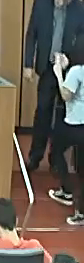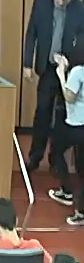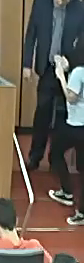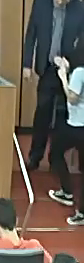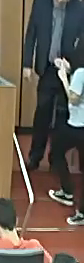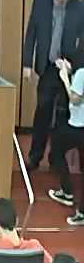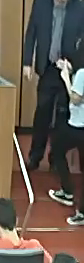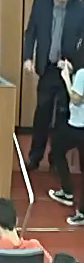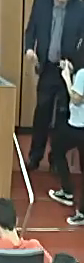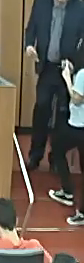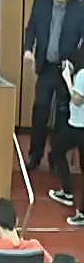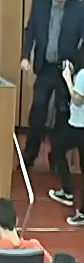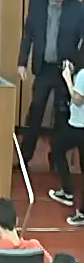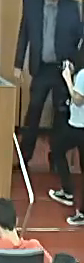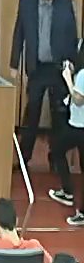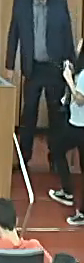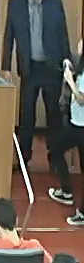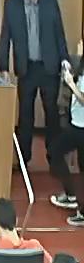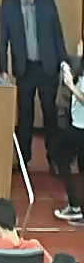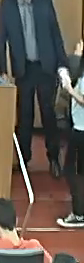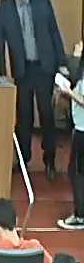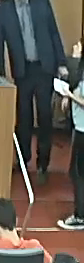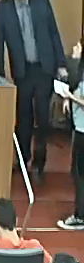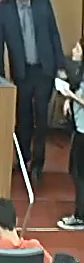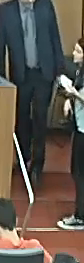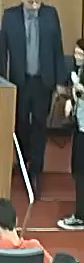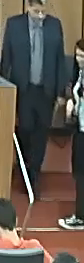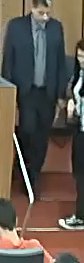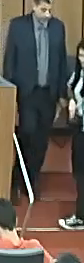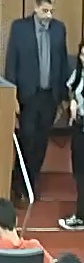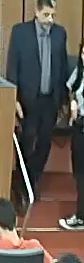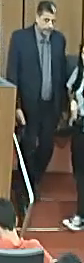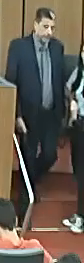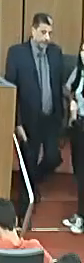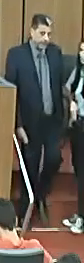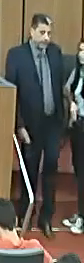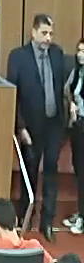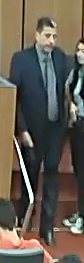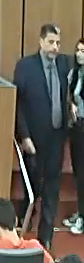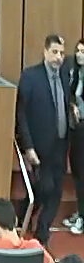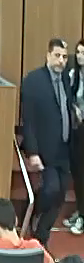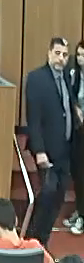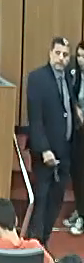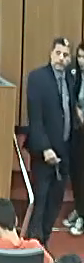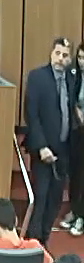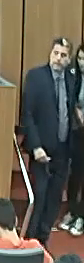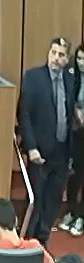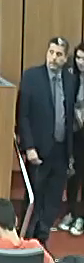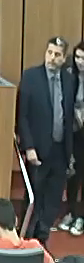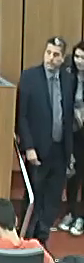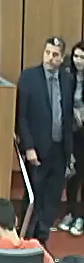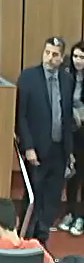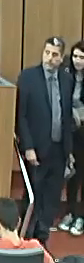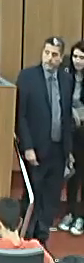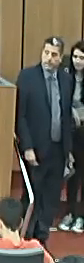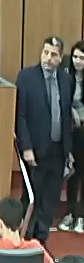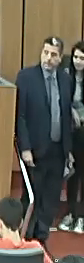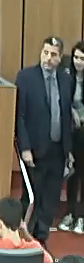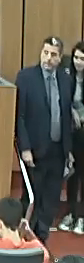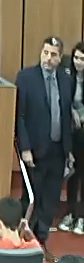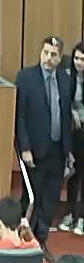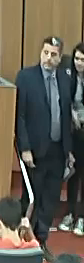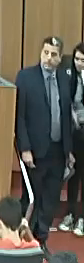em termos de ensino público está documentada em notas taquigráficas não é isso não é